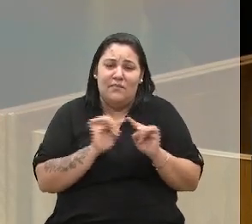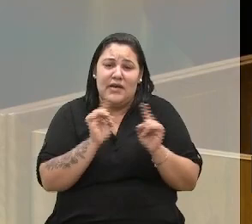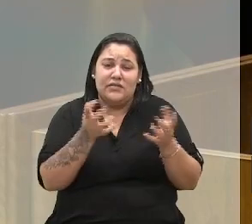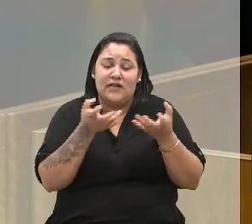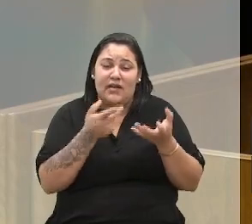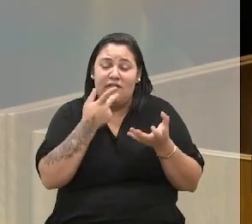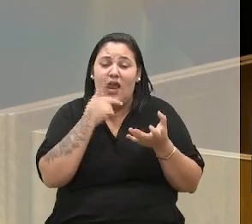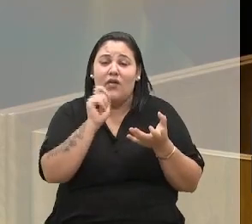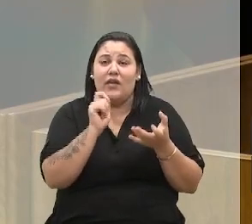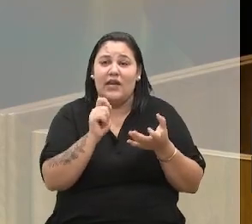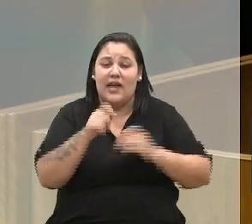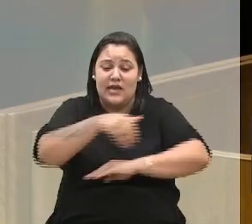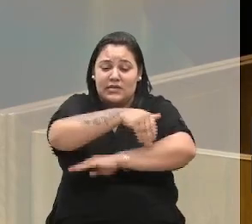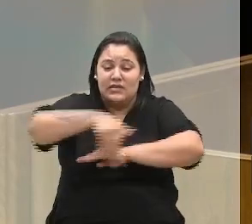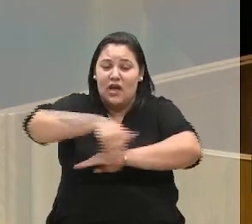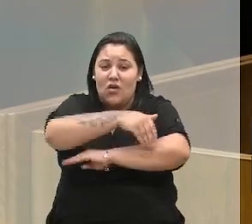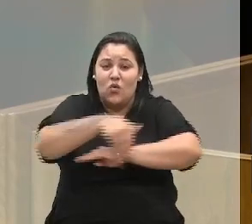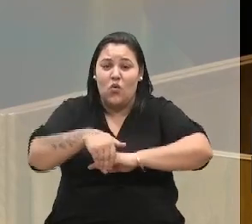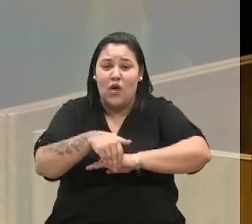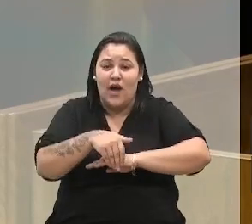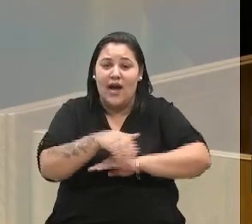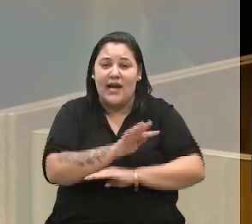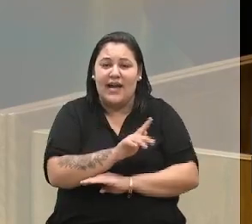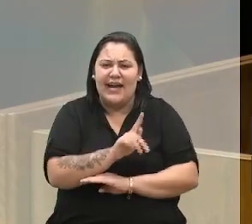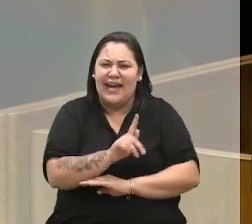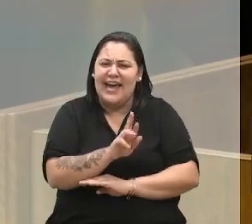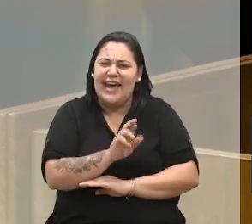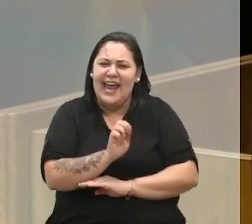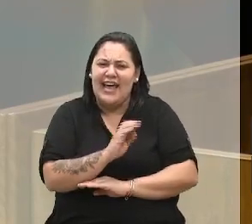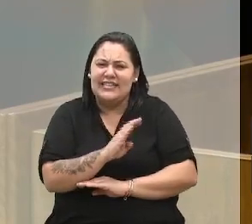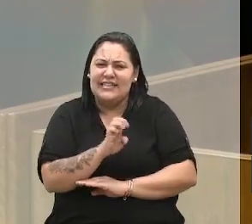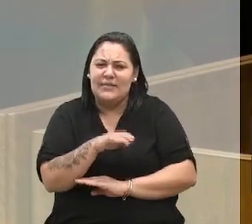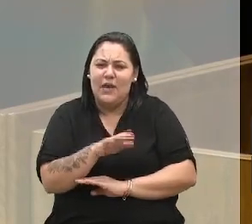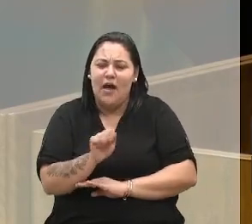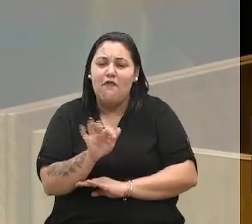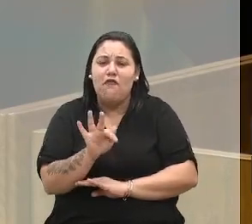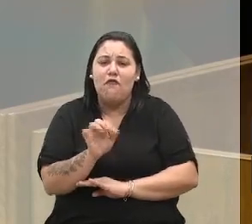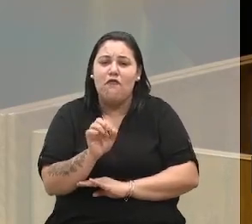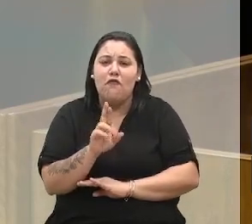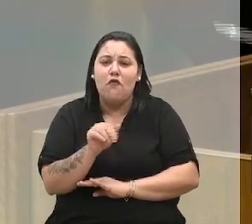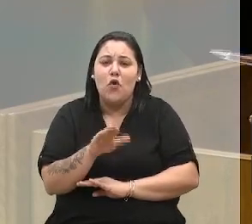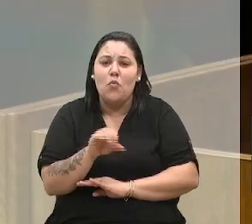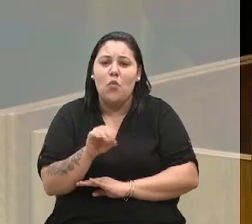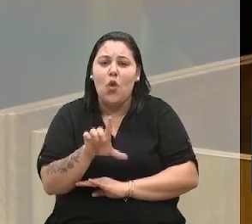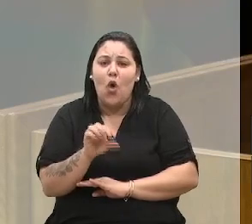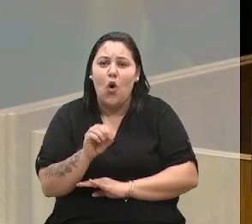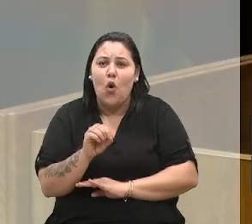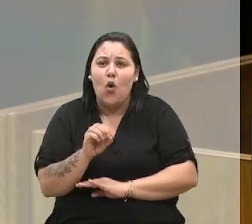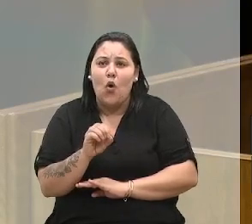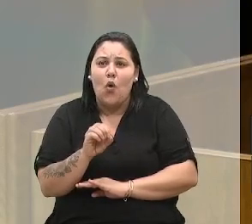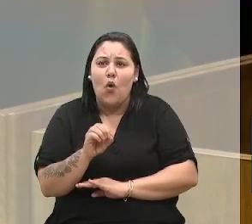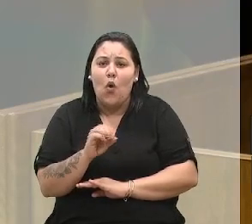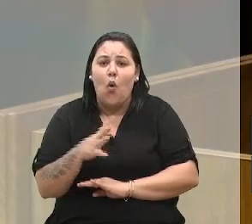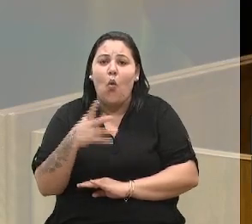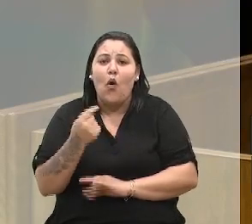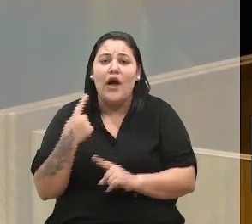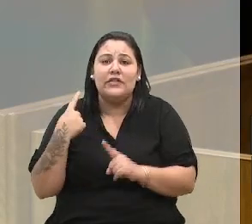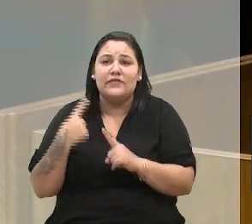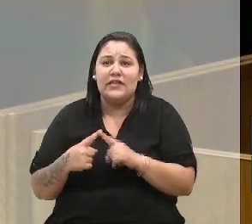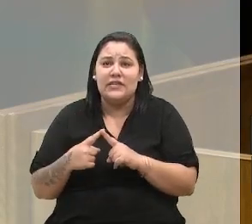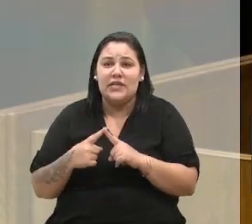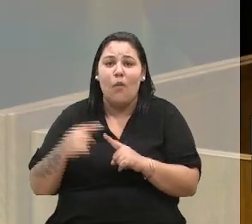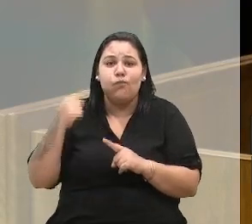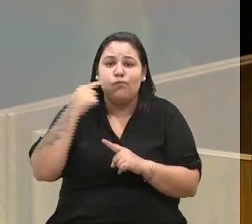Fórmula, quantas vezes aqueles moradores, quantas vezes a borracharia ficou debaixo d'água?